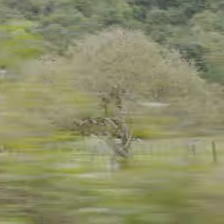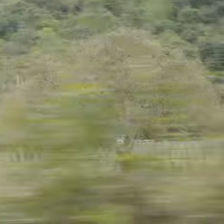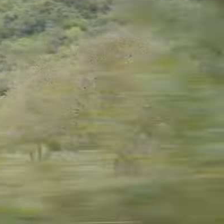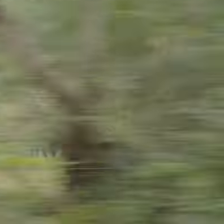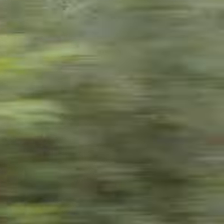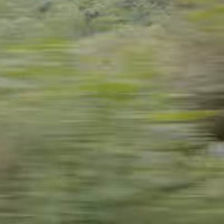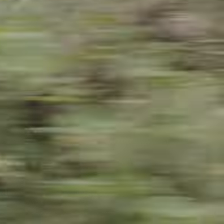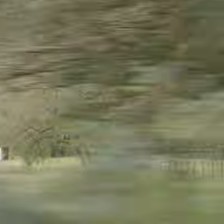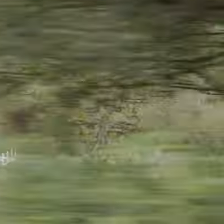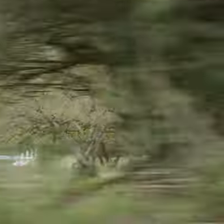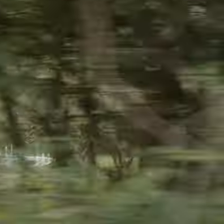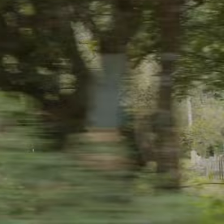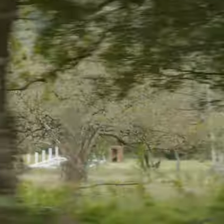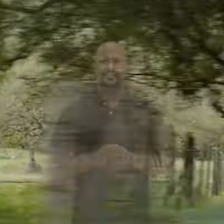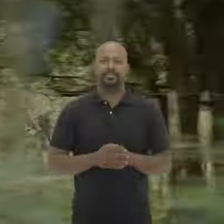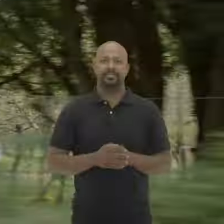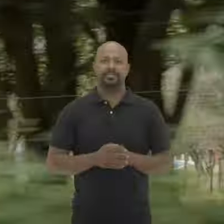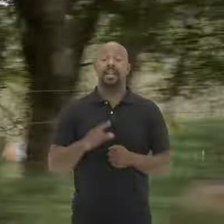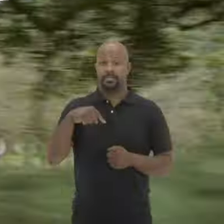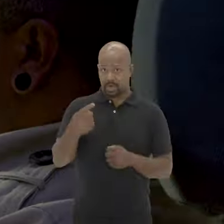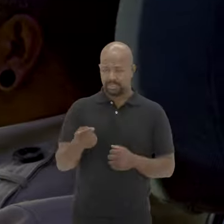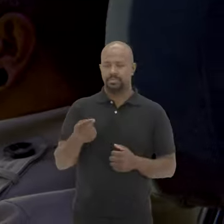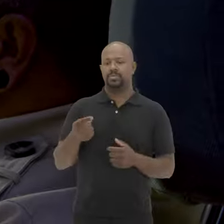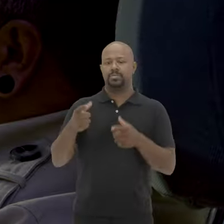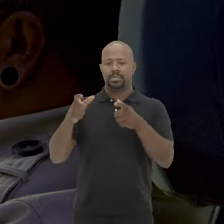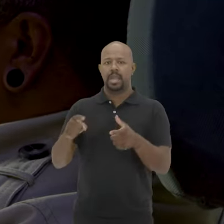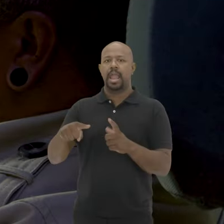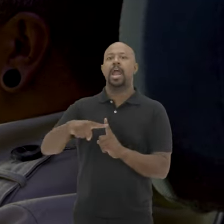pela estrada de chão com algumas casas pelo caminho